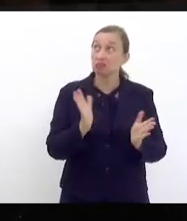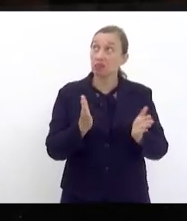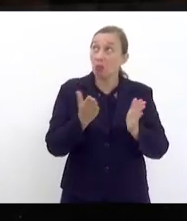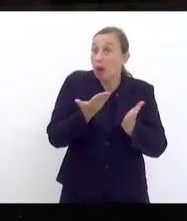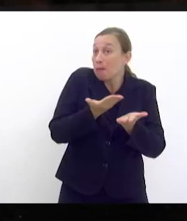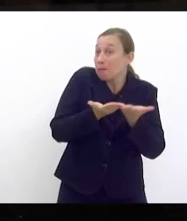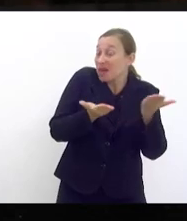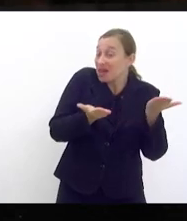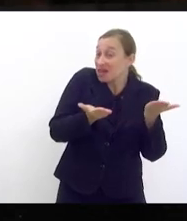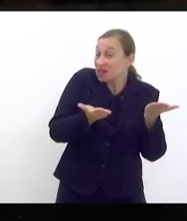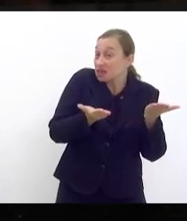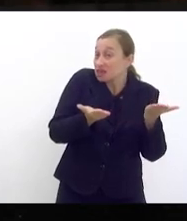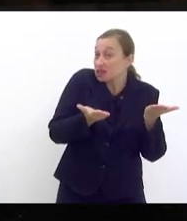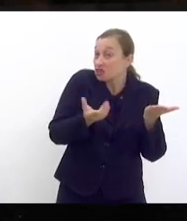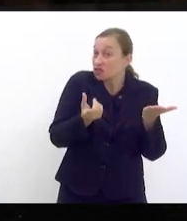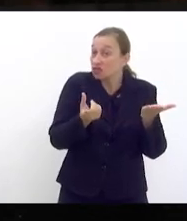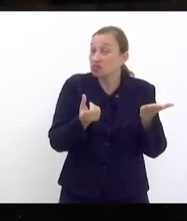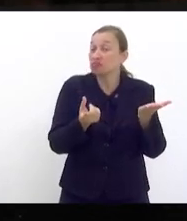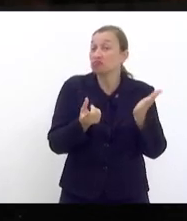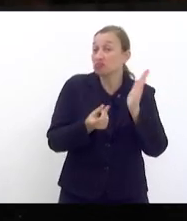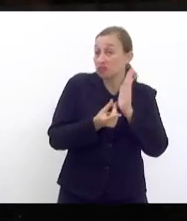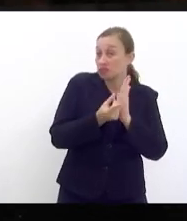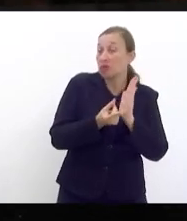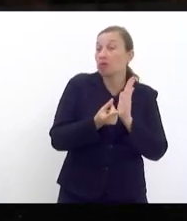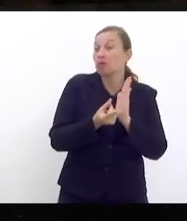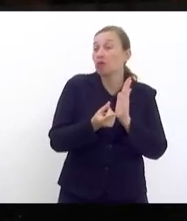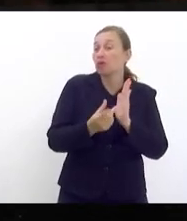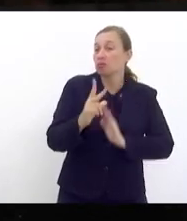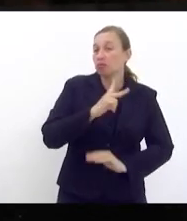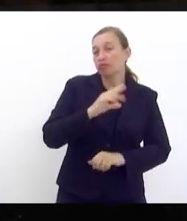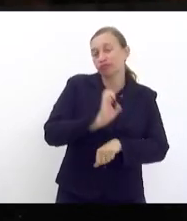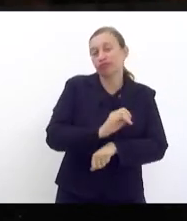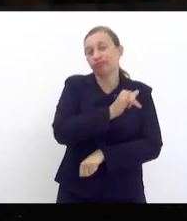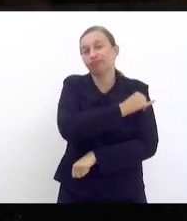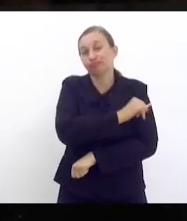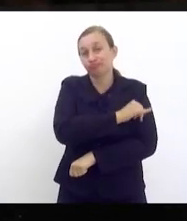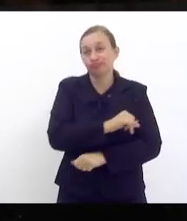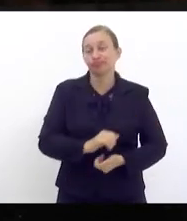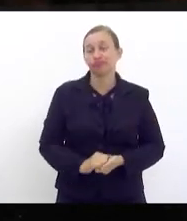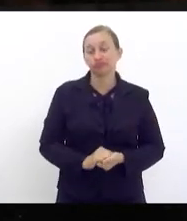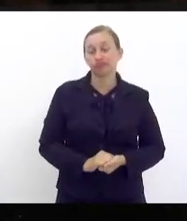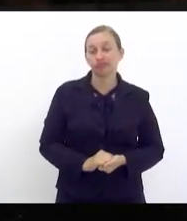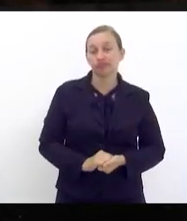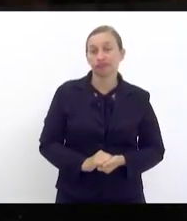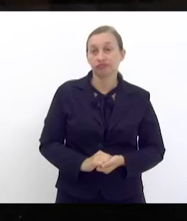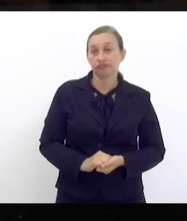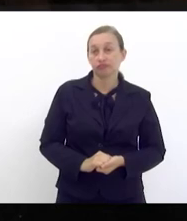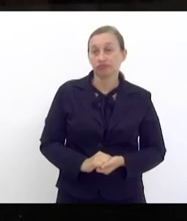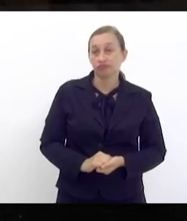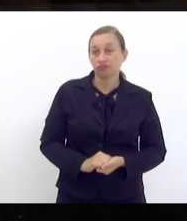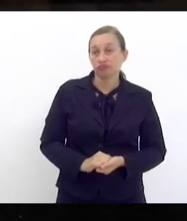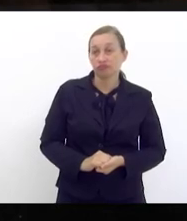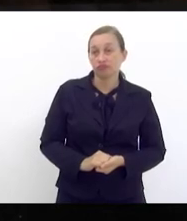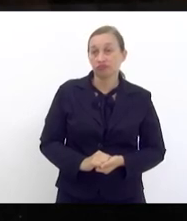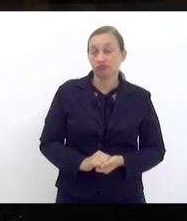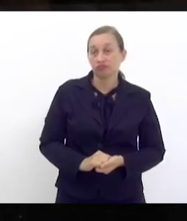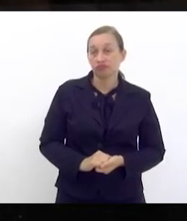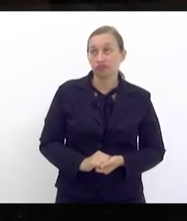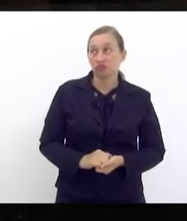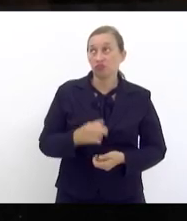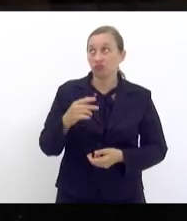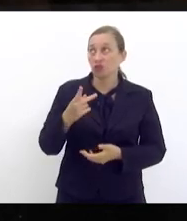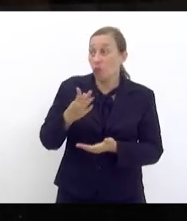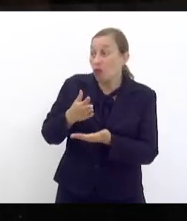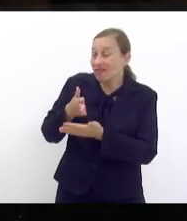queda de receita própria do Estado do Rio de Janeiro. Neste ponto, sem adentrar em